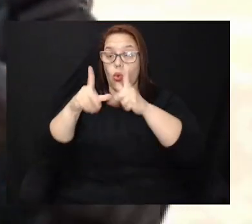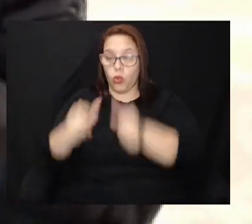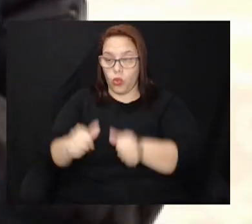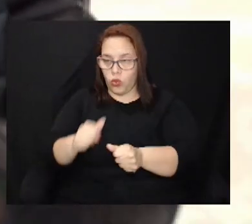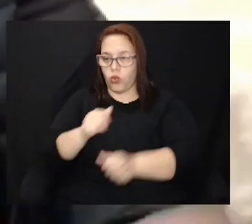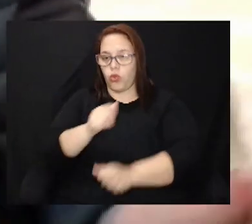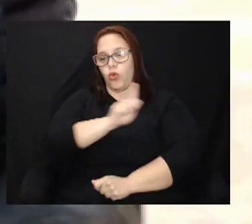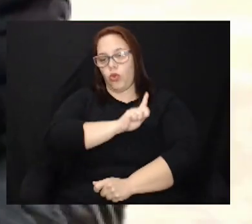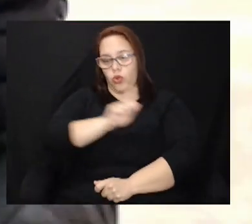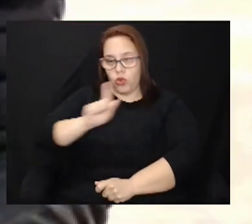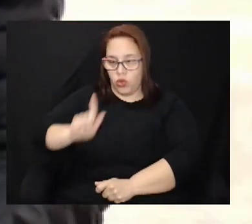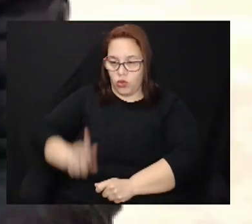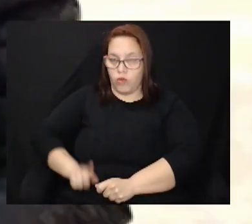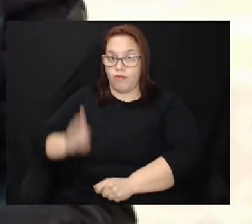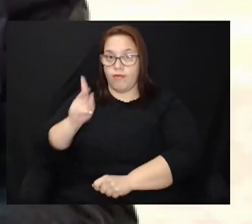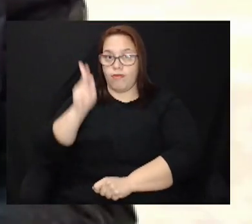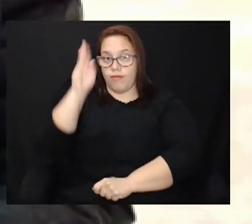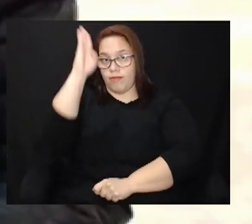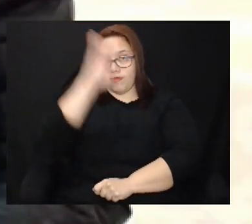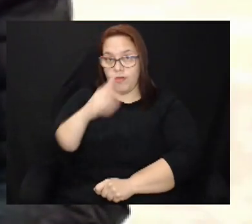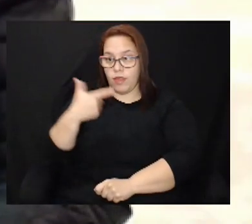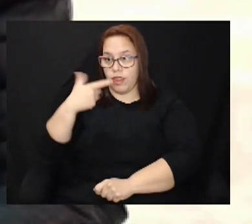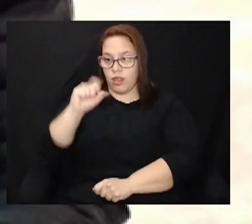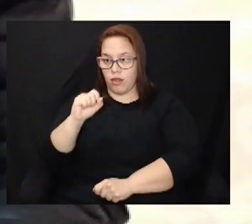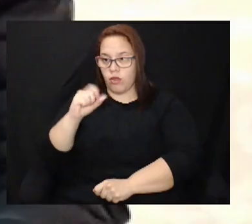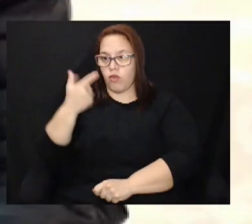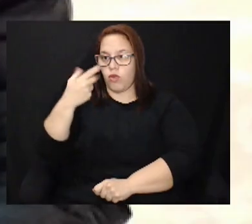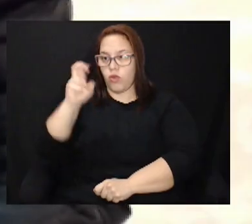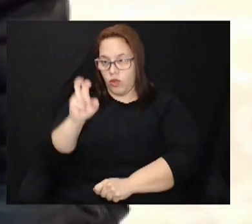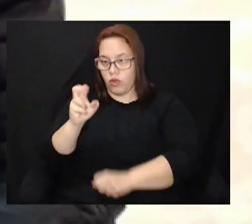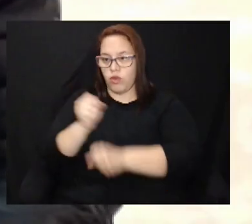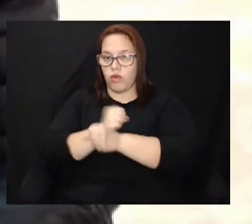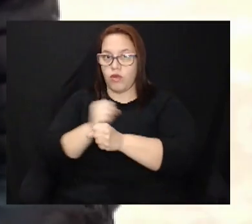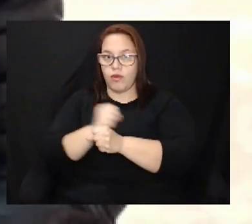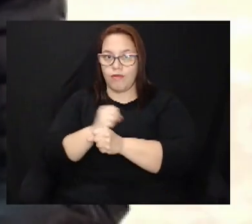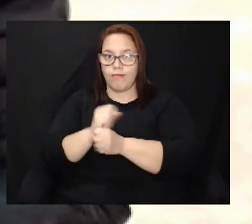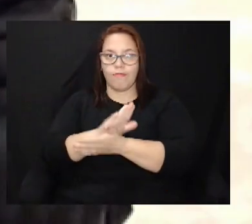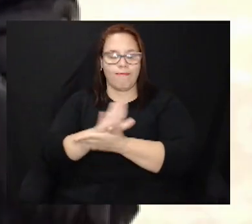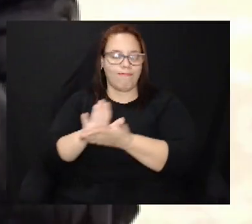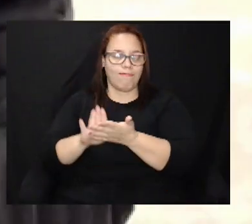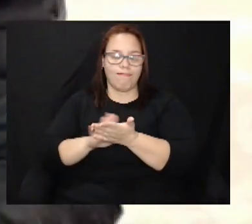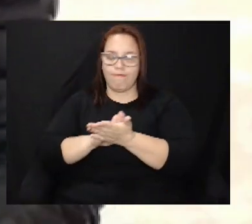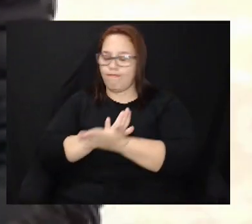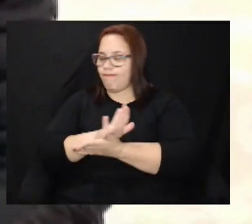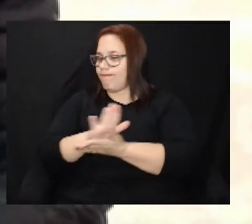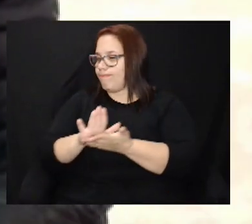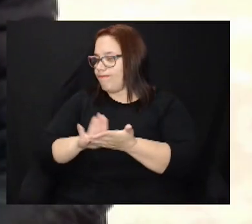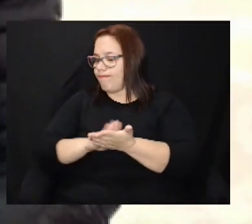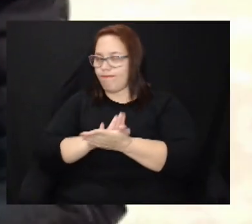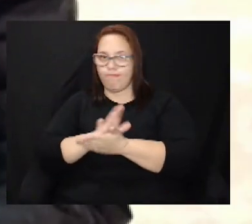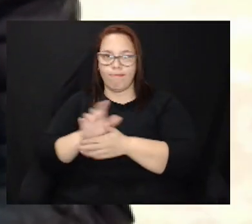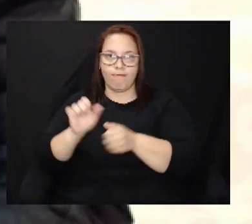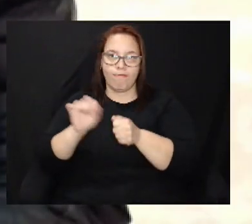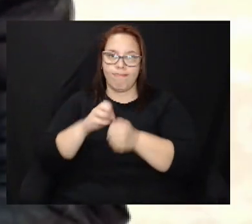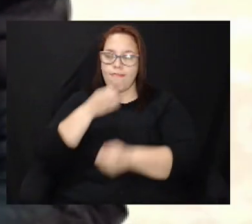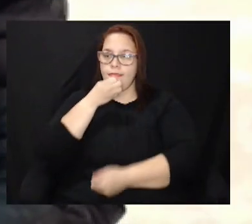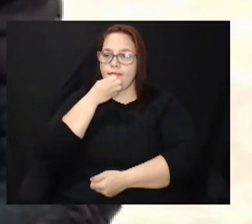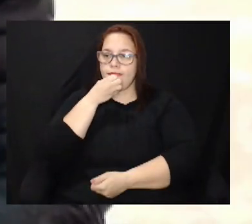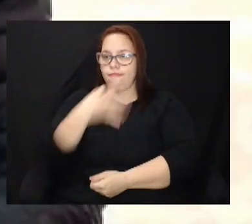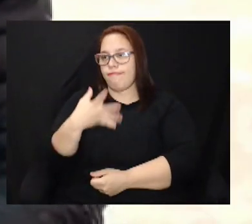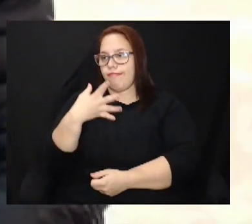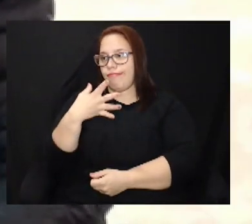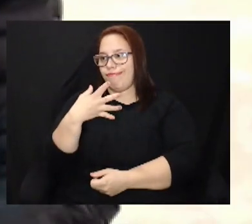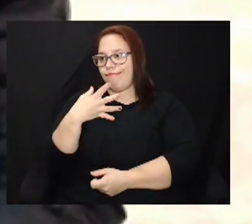nos últimos 20 anos, 25 anos, nada fizeram em benefício da preservação